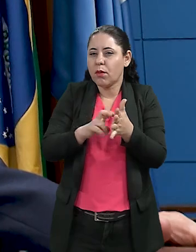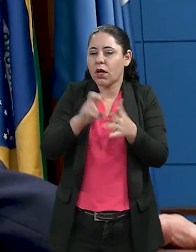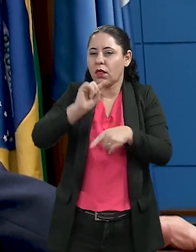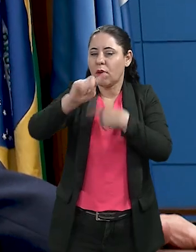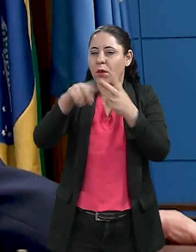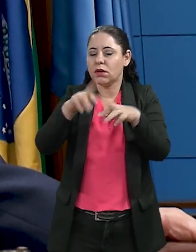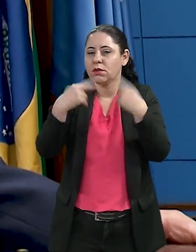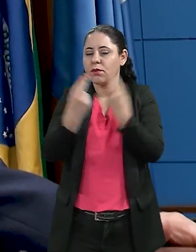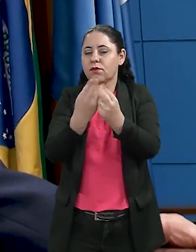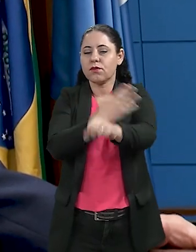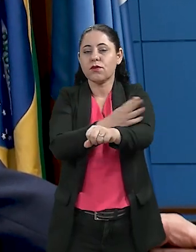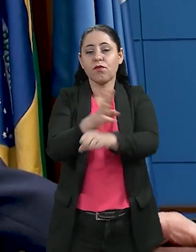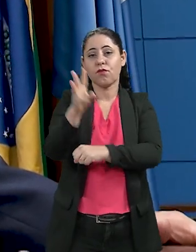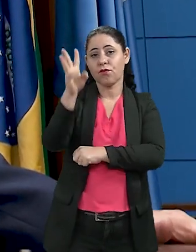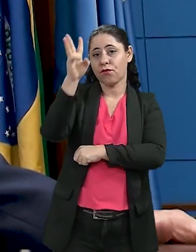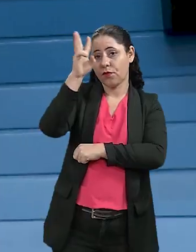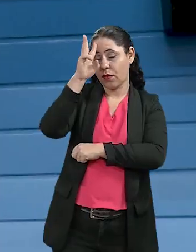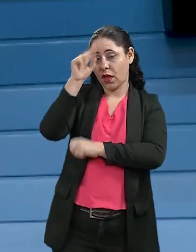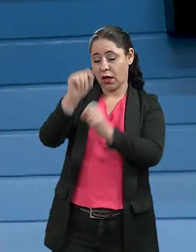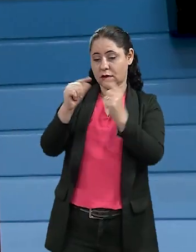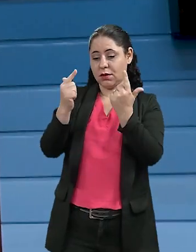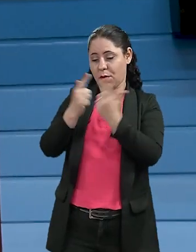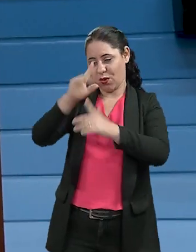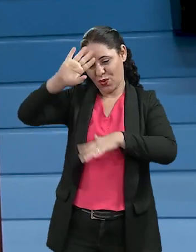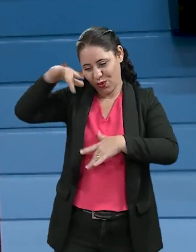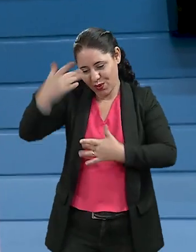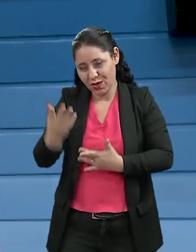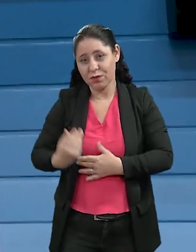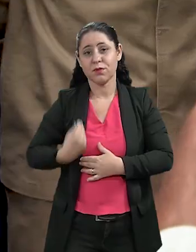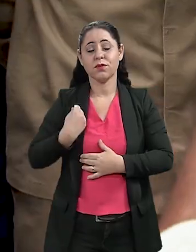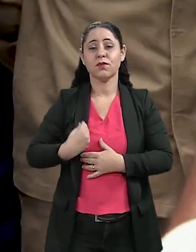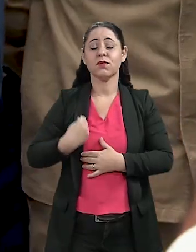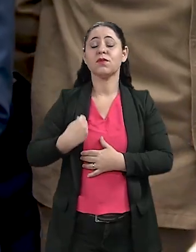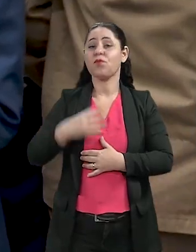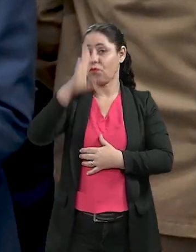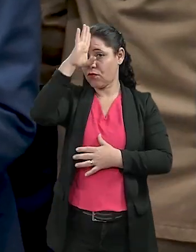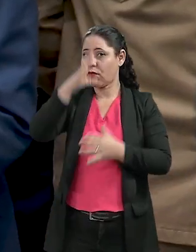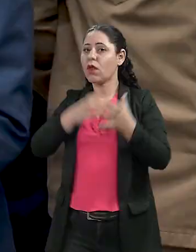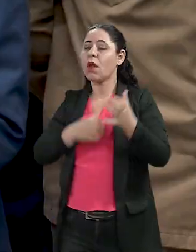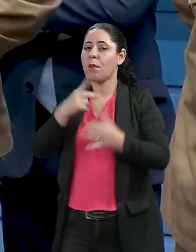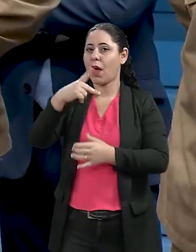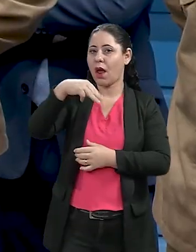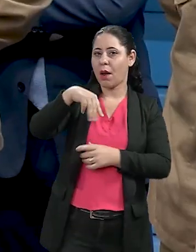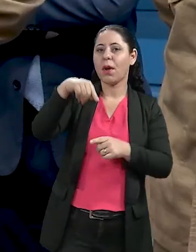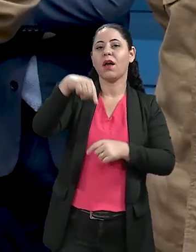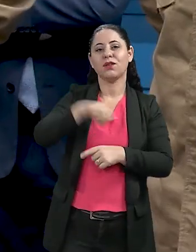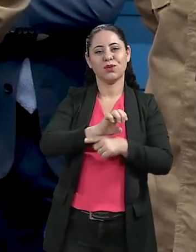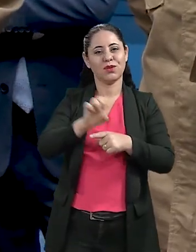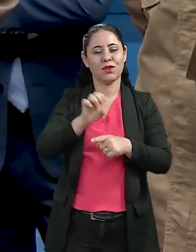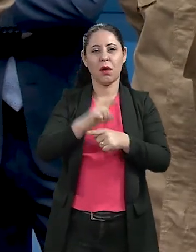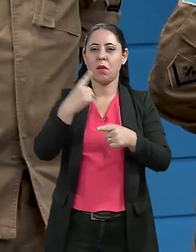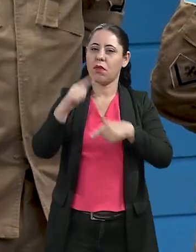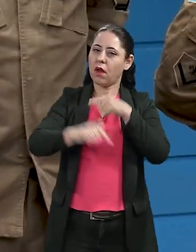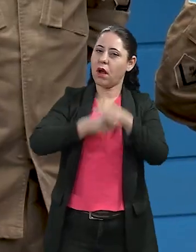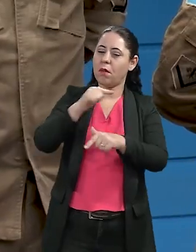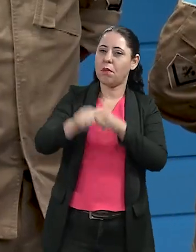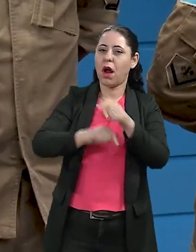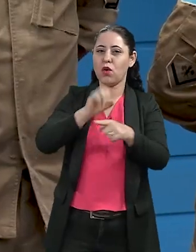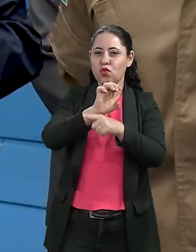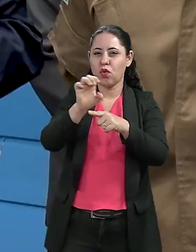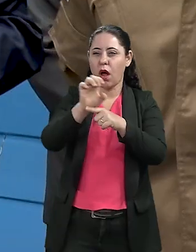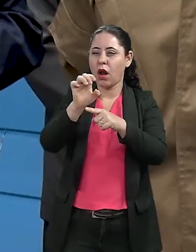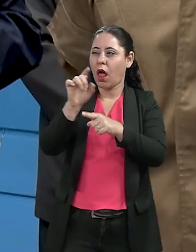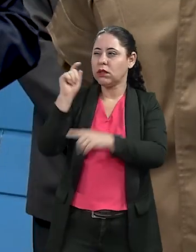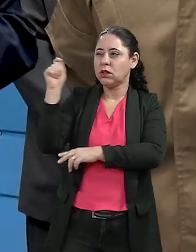No final da manhã, logo após a sessão ordinária da última terça-feira, a Casa de Leis homenageou membros do Corpo de Bombeiros Militar de Mato Grosso do